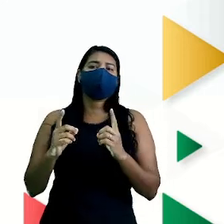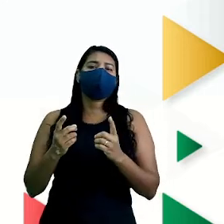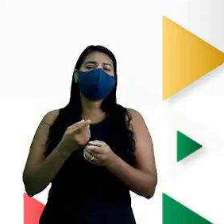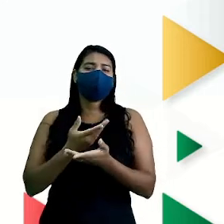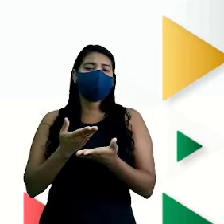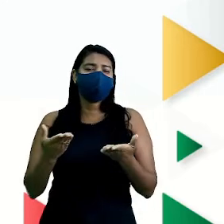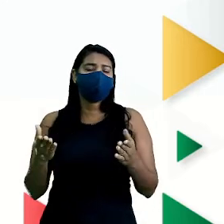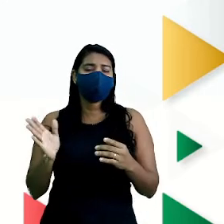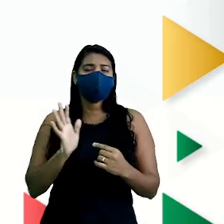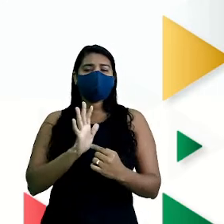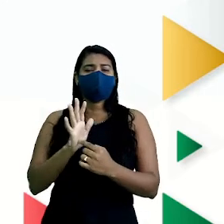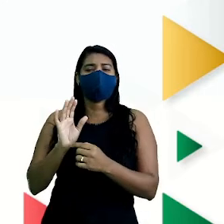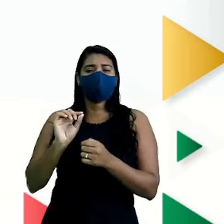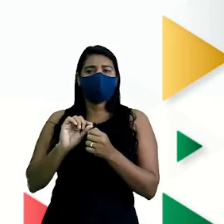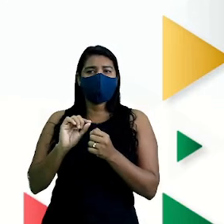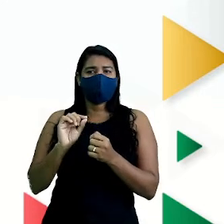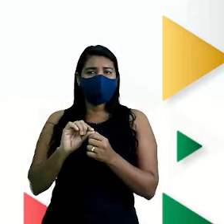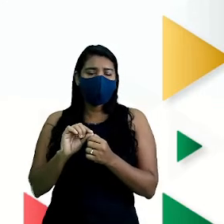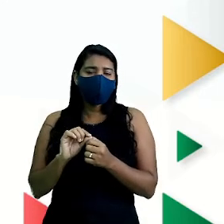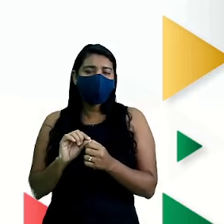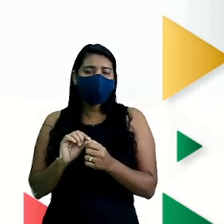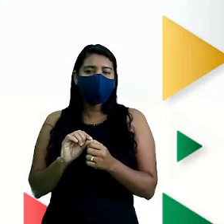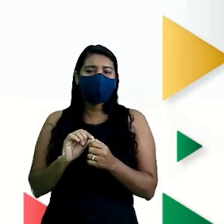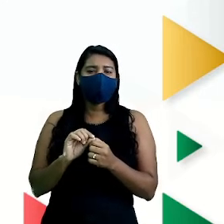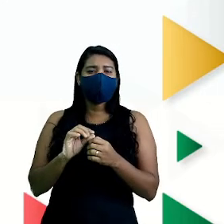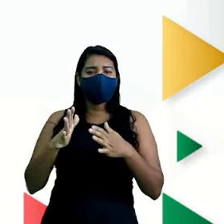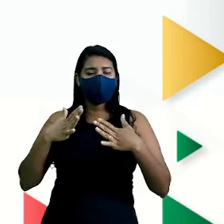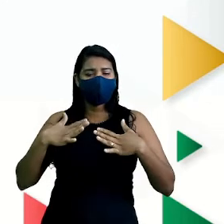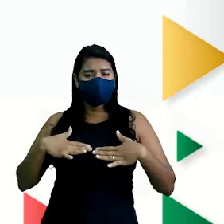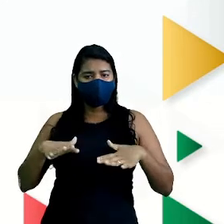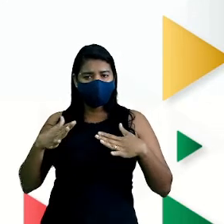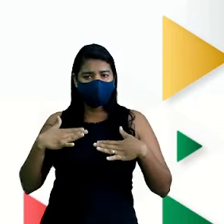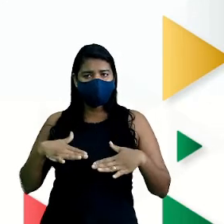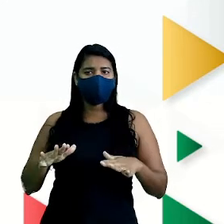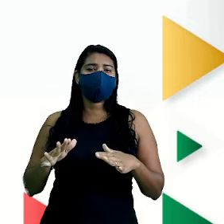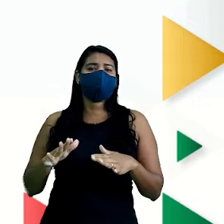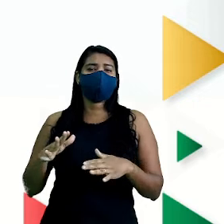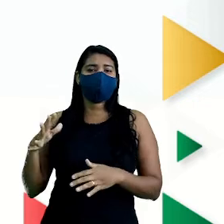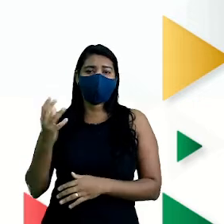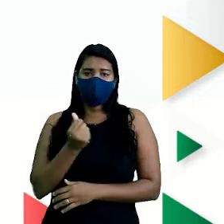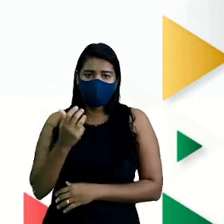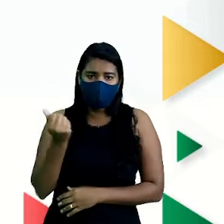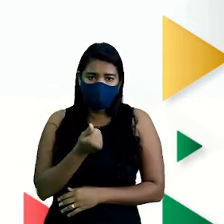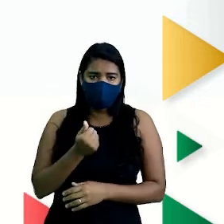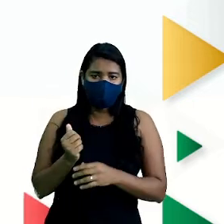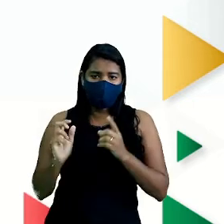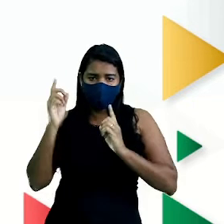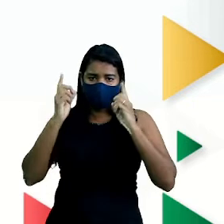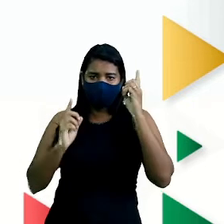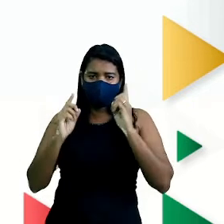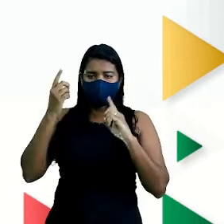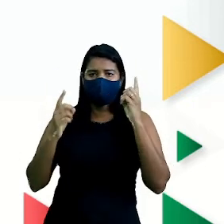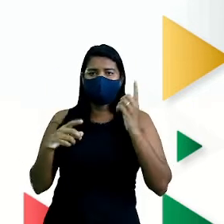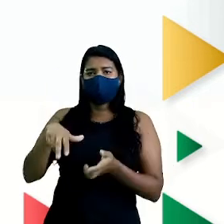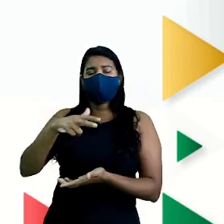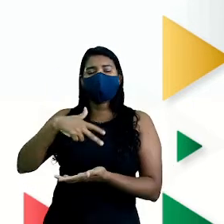ser executados em ritmo ora lento ou em ritmo rápido, Então, tem alguns passos que